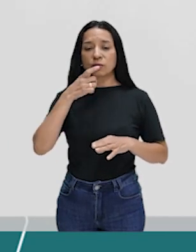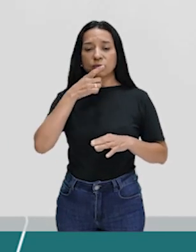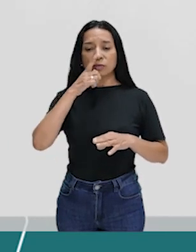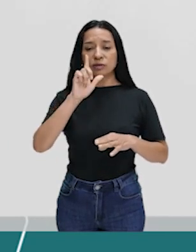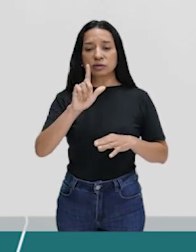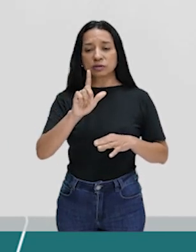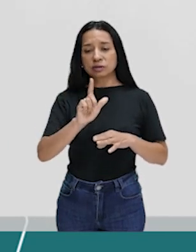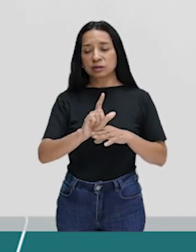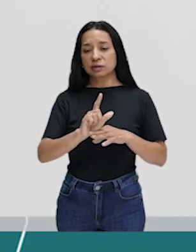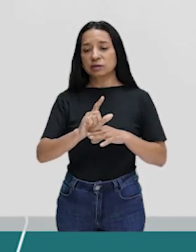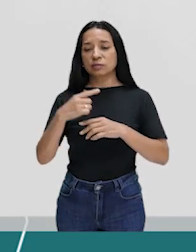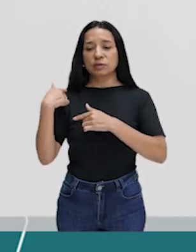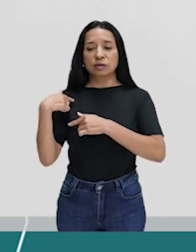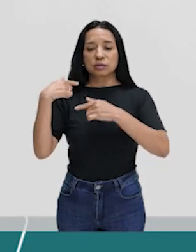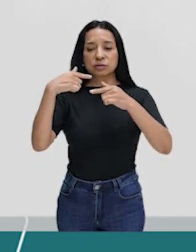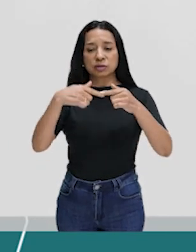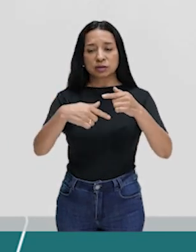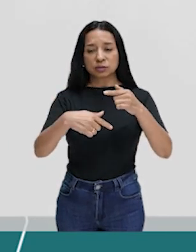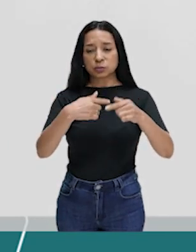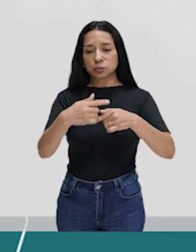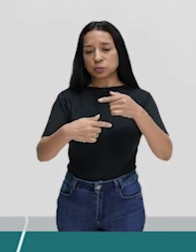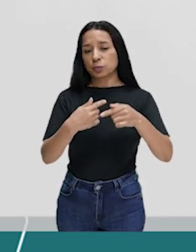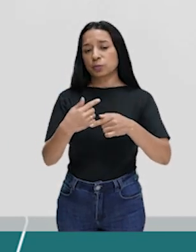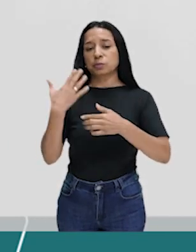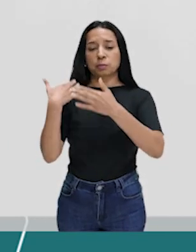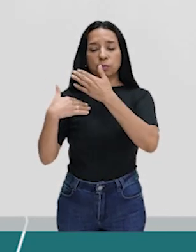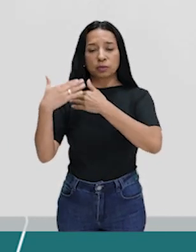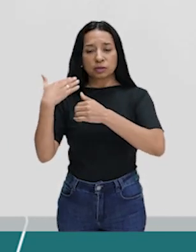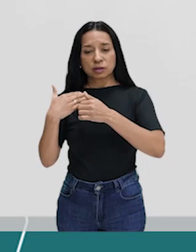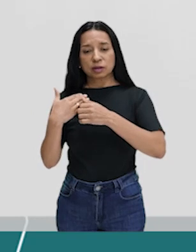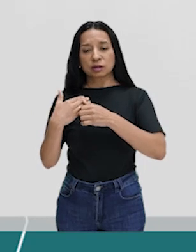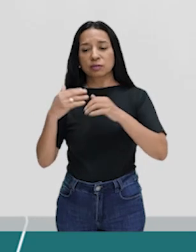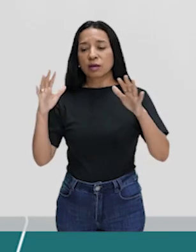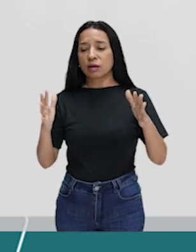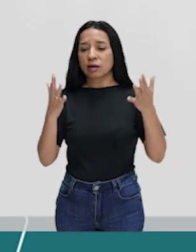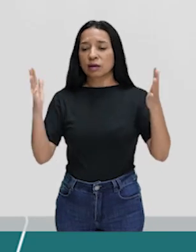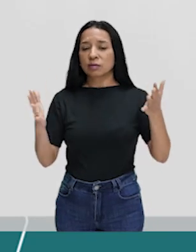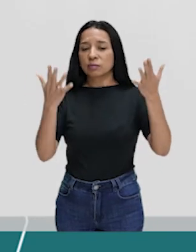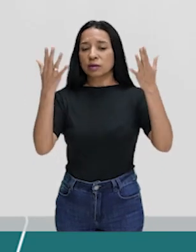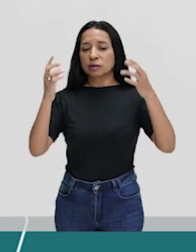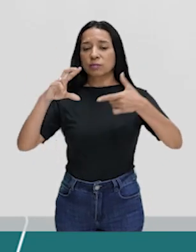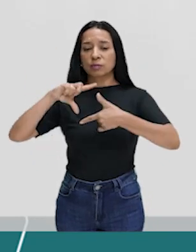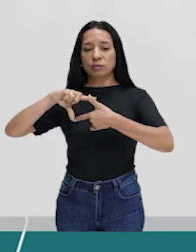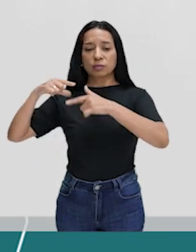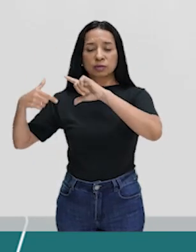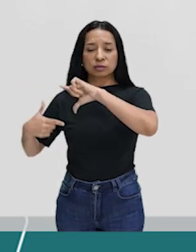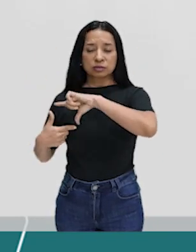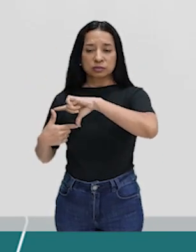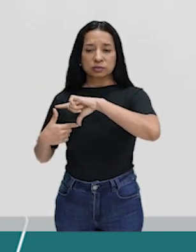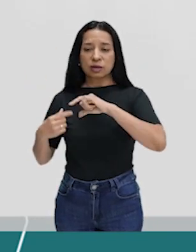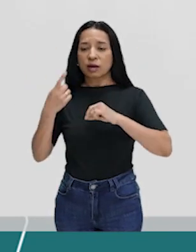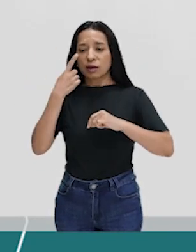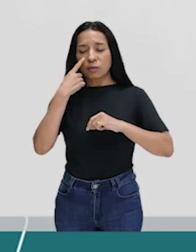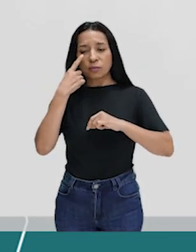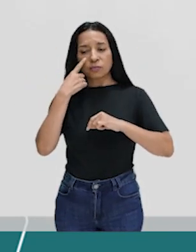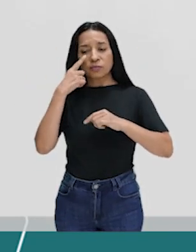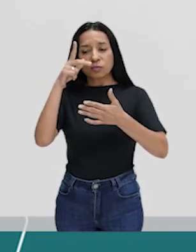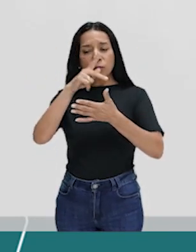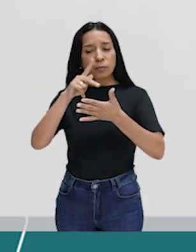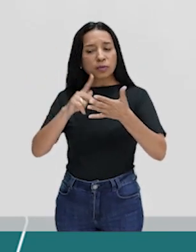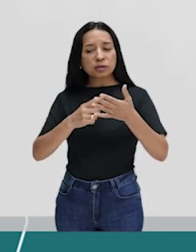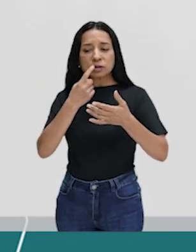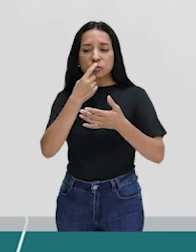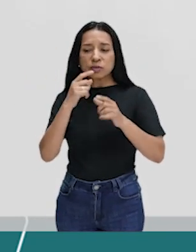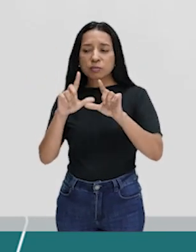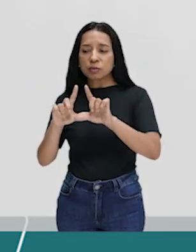gerações anteriores, é aclamada pelo concretismo. Você viu aí a poesia Beba Coca-Cola, né? Totalmente diferente daquilo que